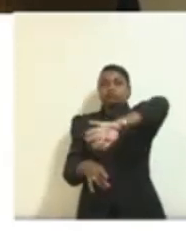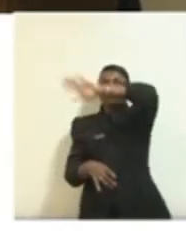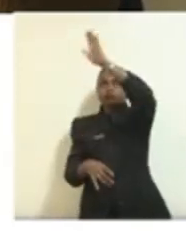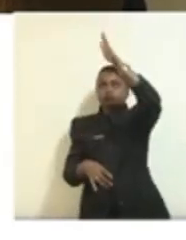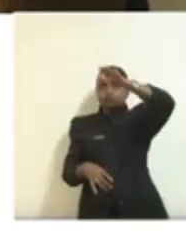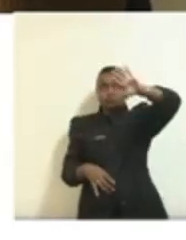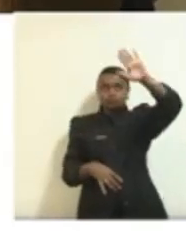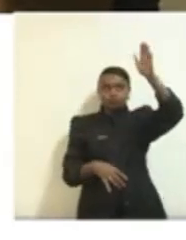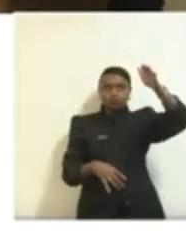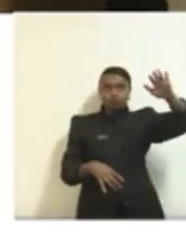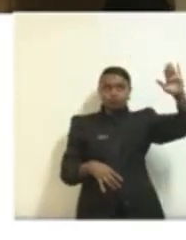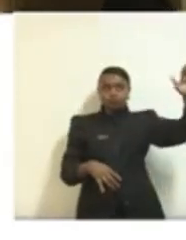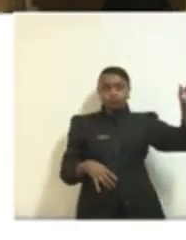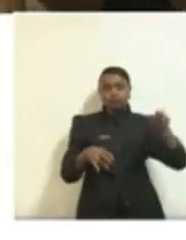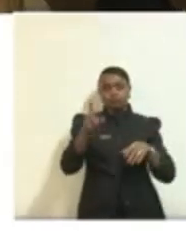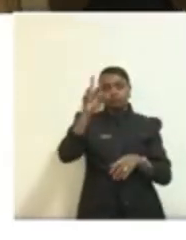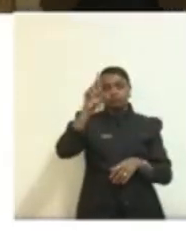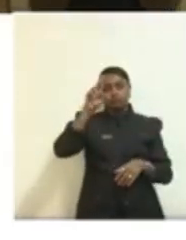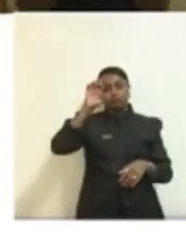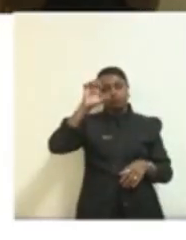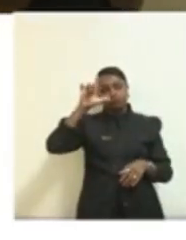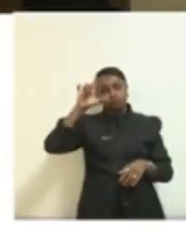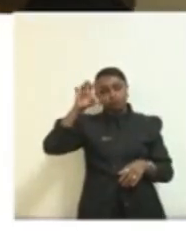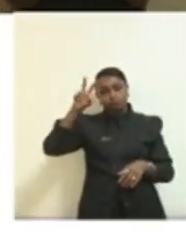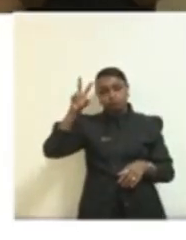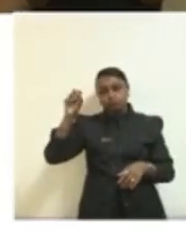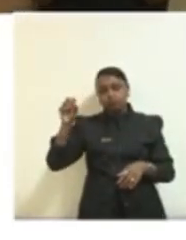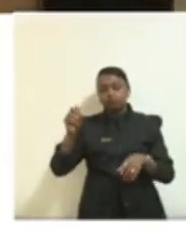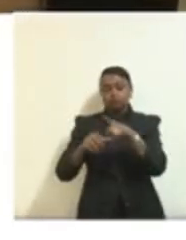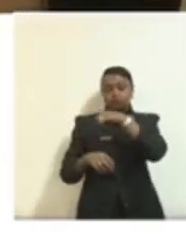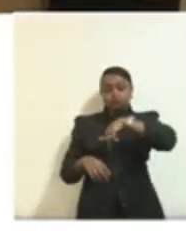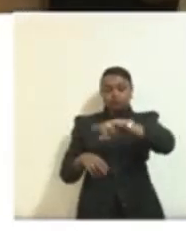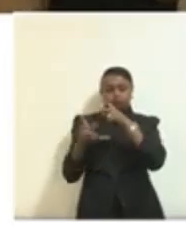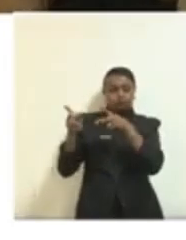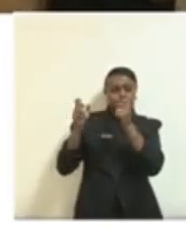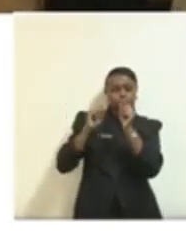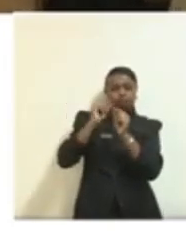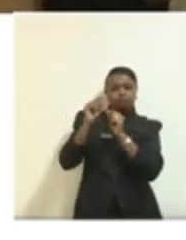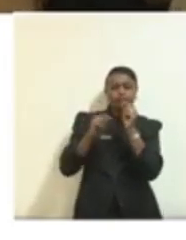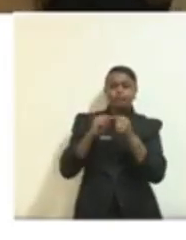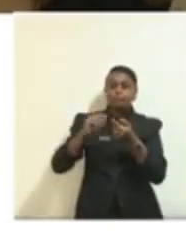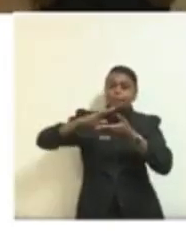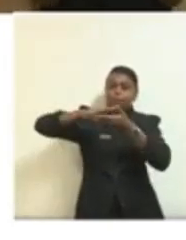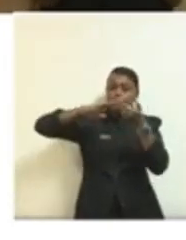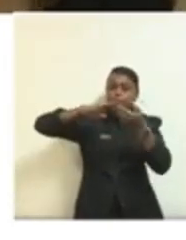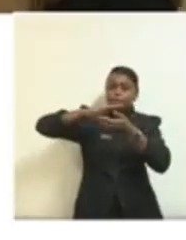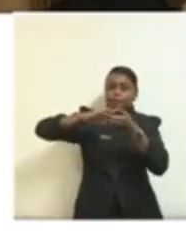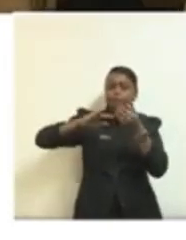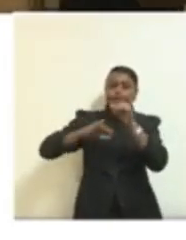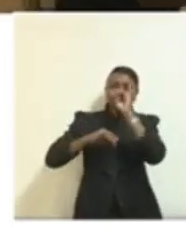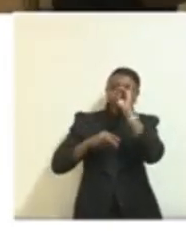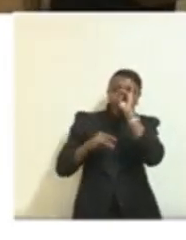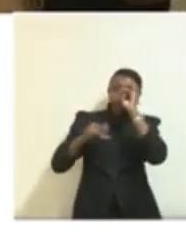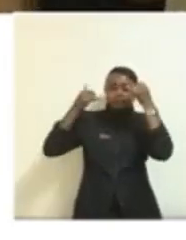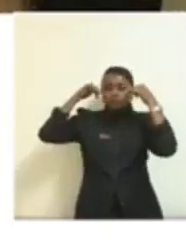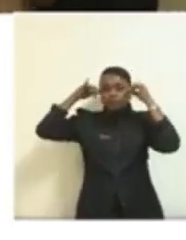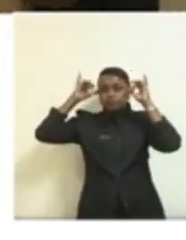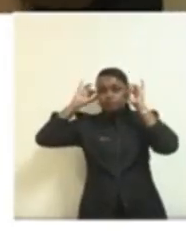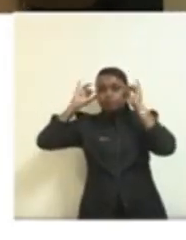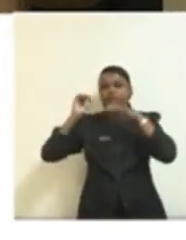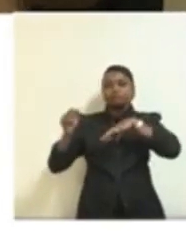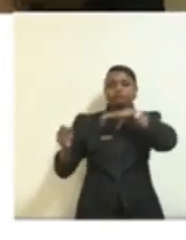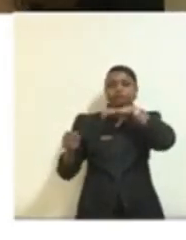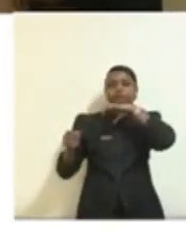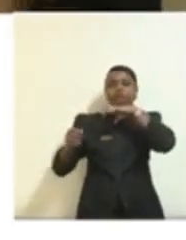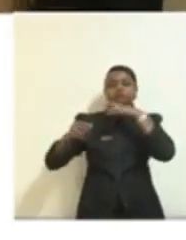nós avaliamos, então, o efeito, né, da exclusão do pastejo. Um dos objetivos desse projeto,